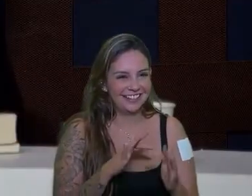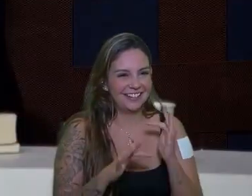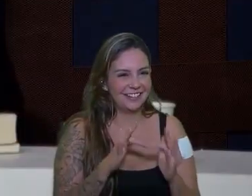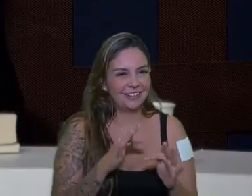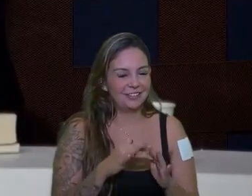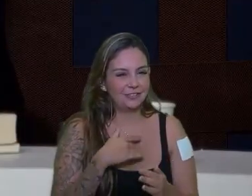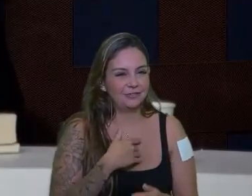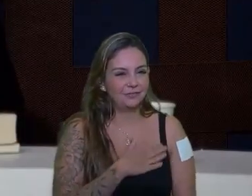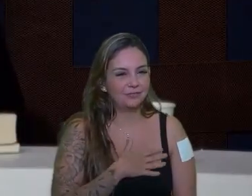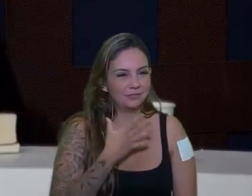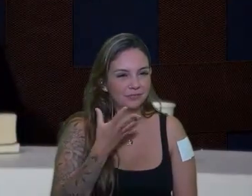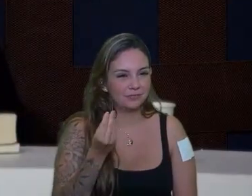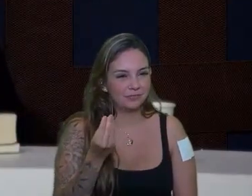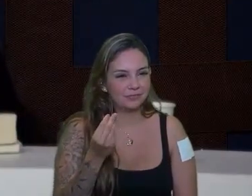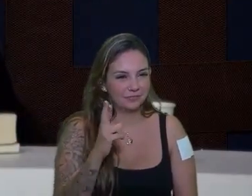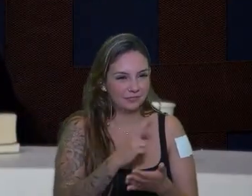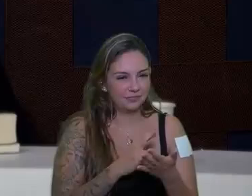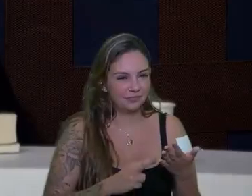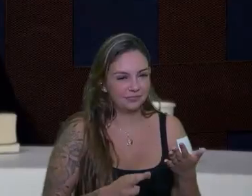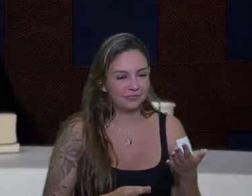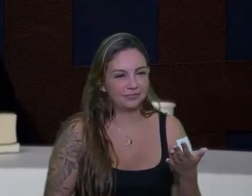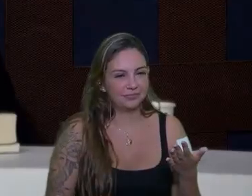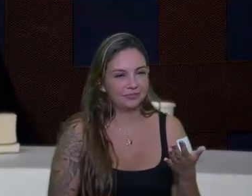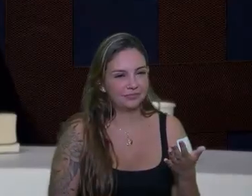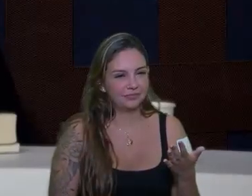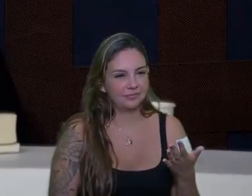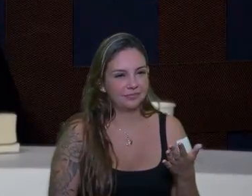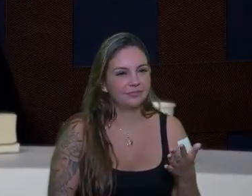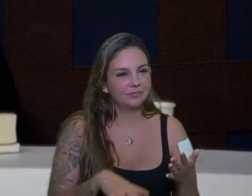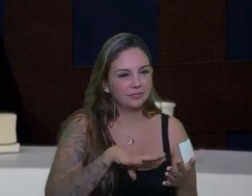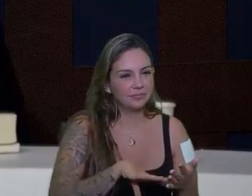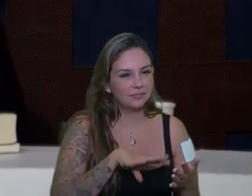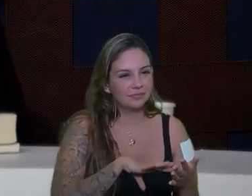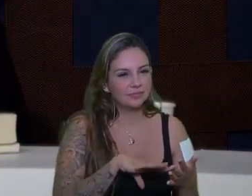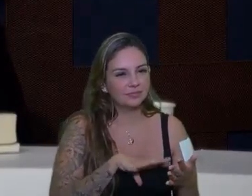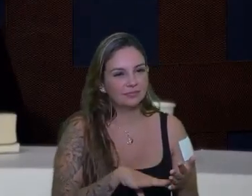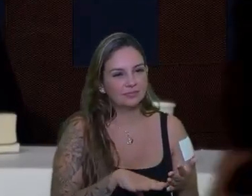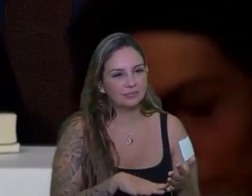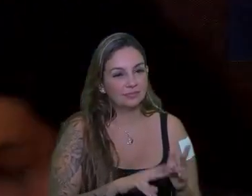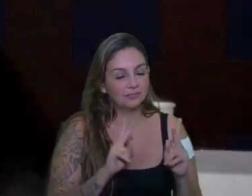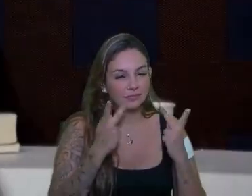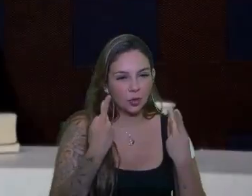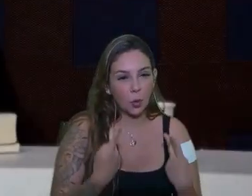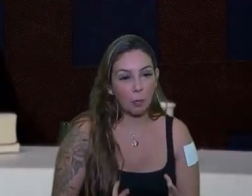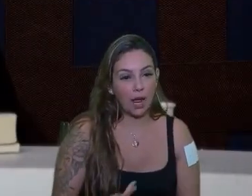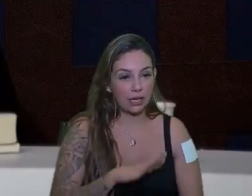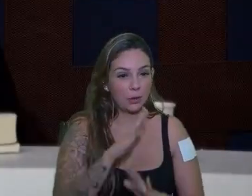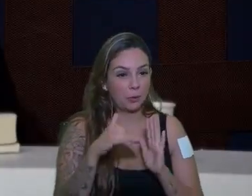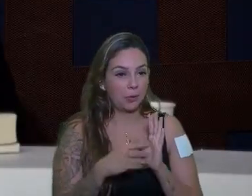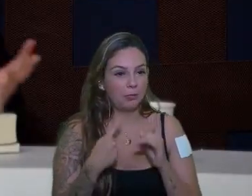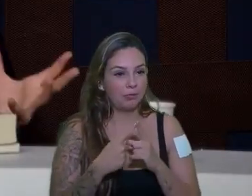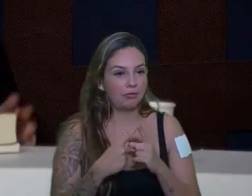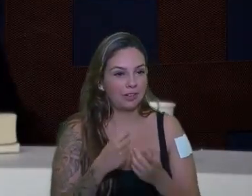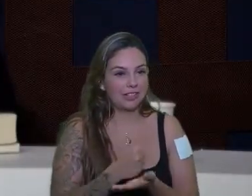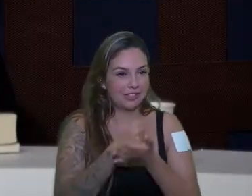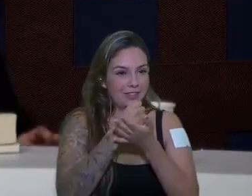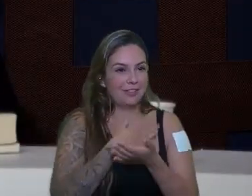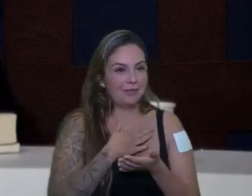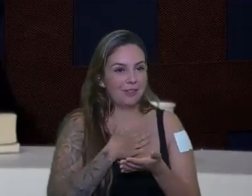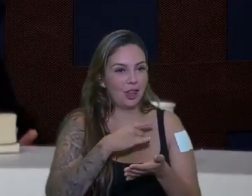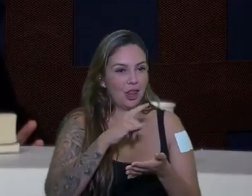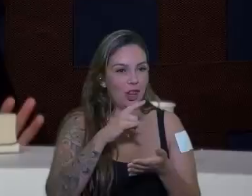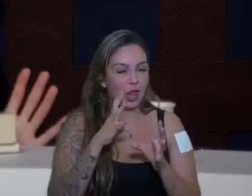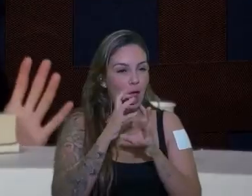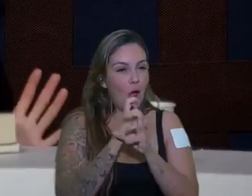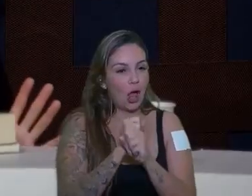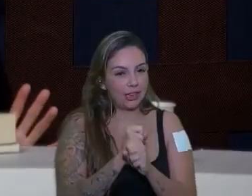ia. E aí eu gostava muito de redação e português e humanas no geral, porque era o que salvava minhas notas